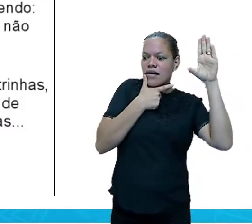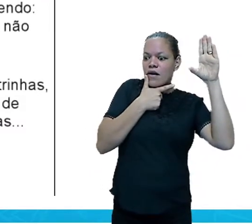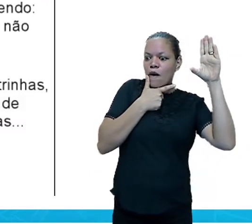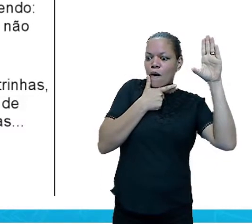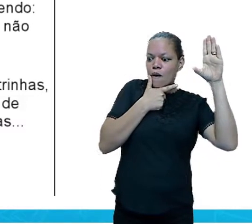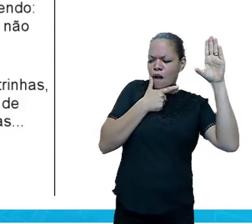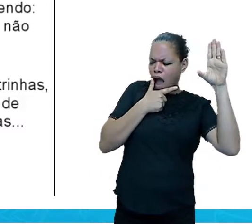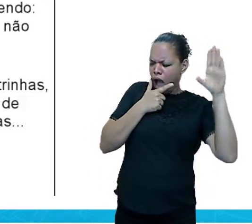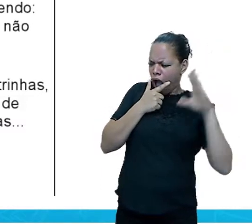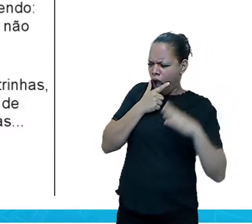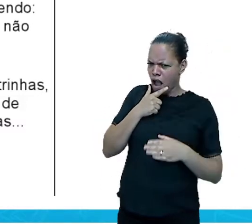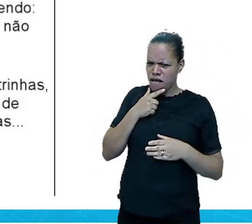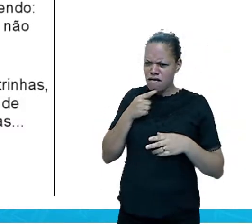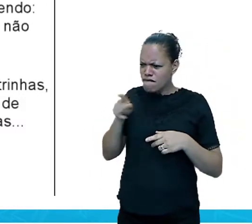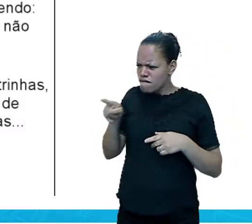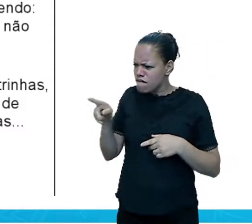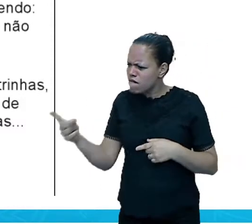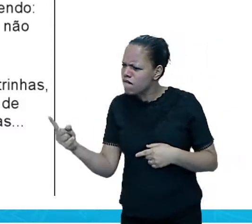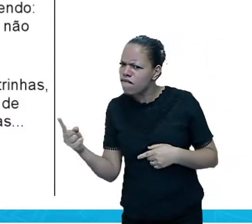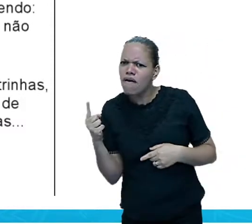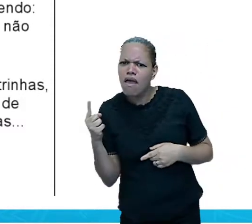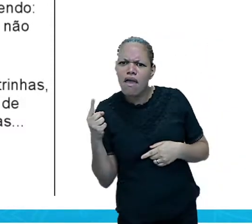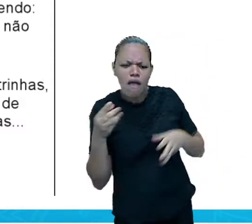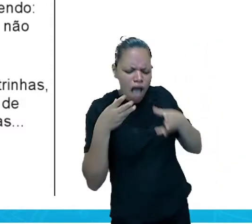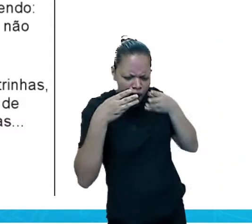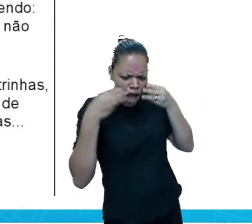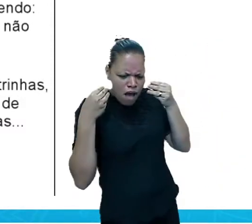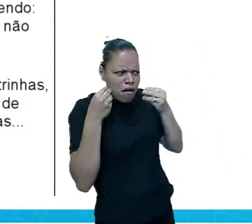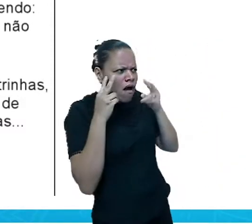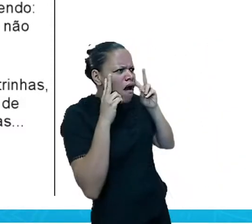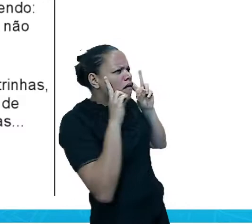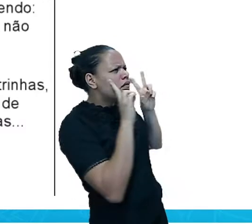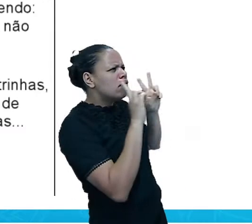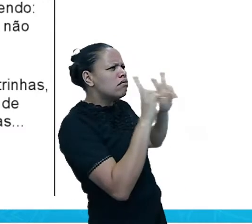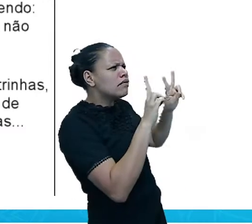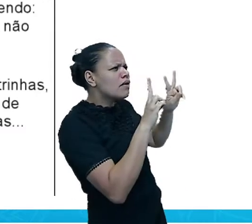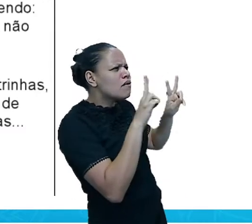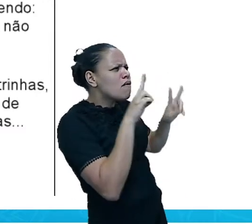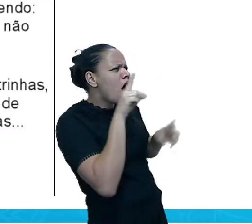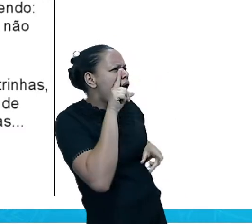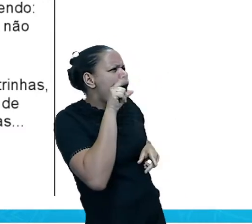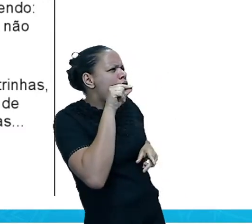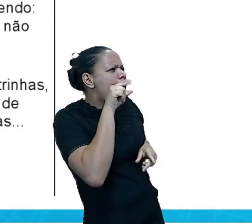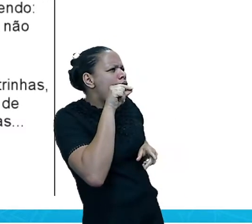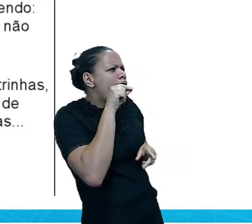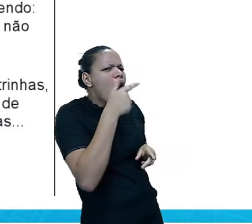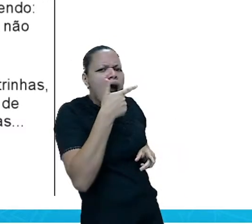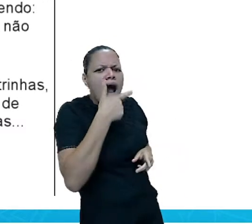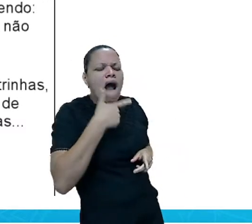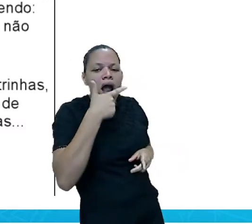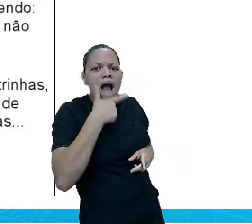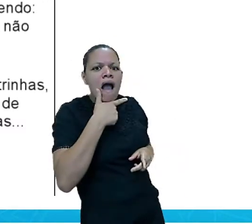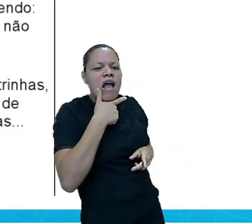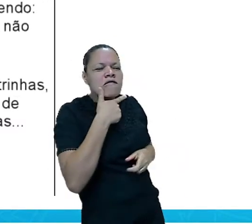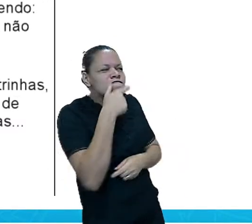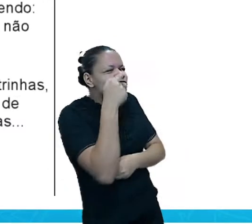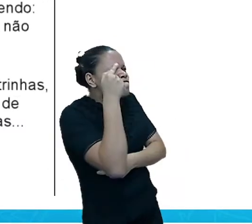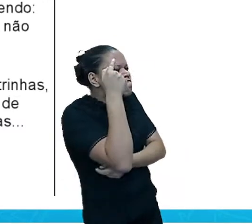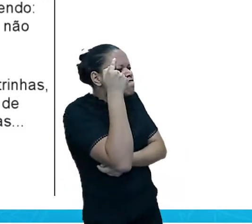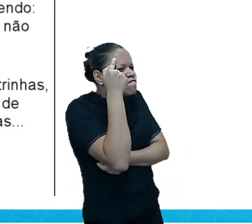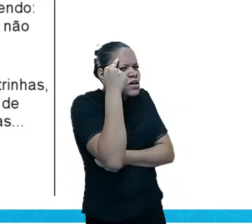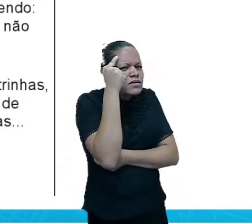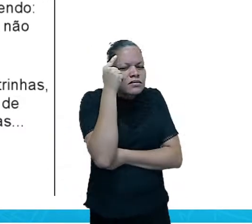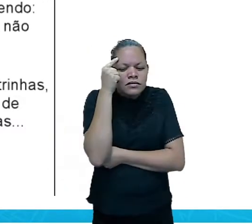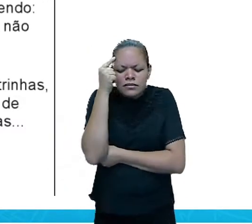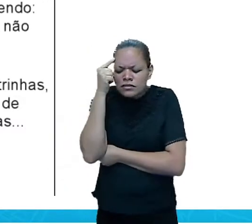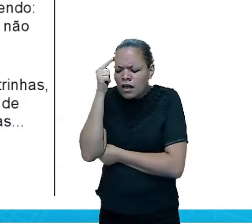o queijo, a raposa logo começou a matutar. O que é matutar? Nós temos